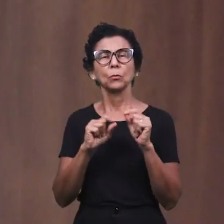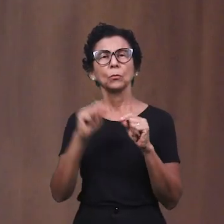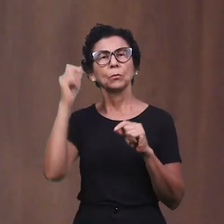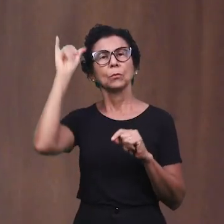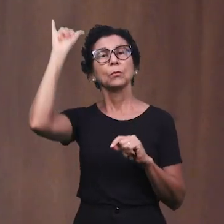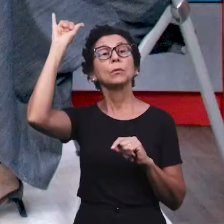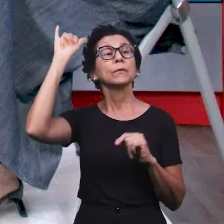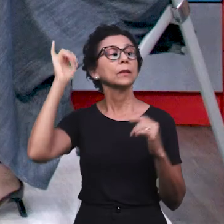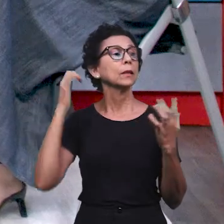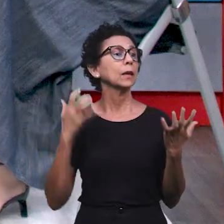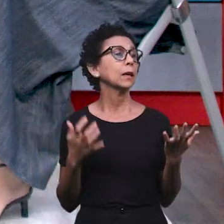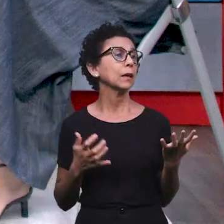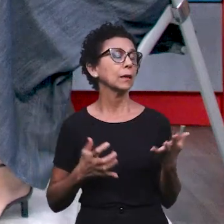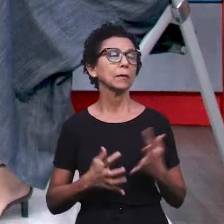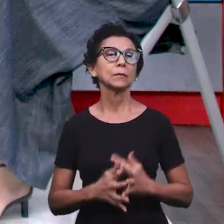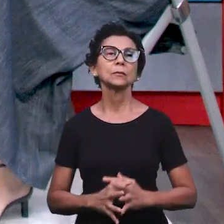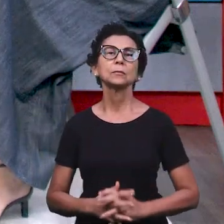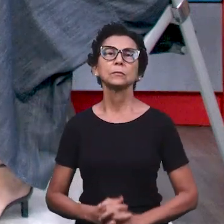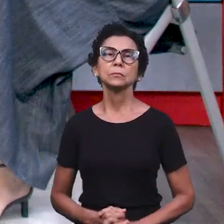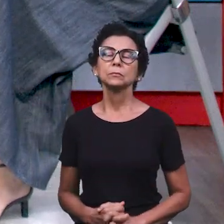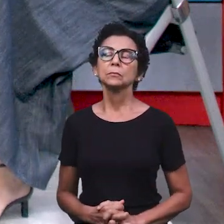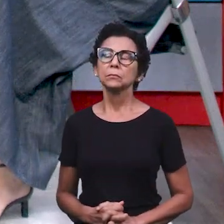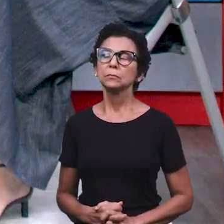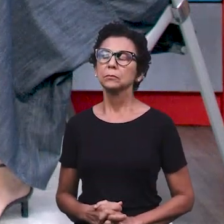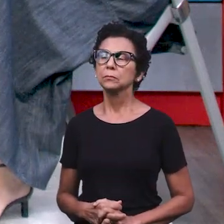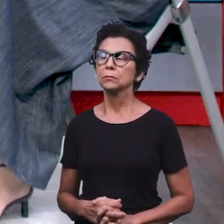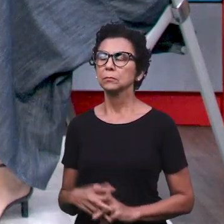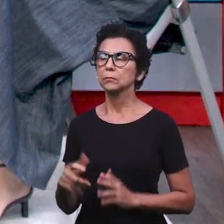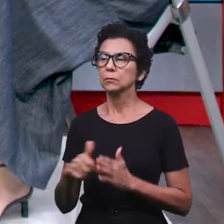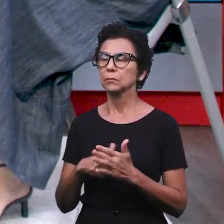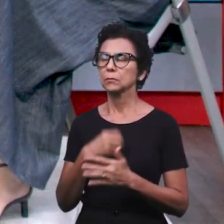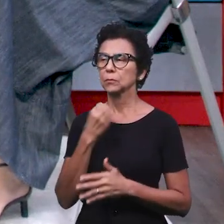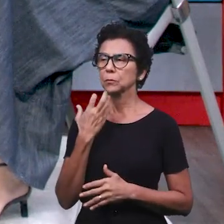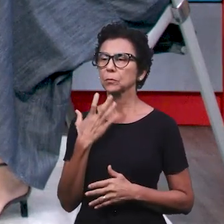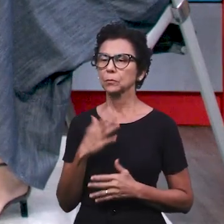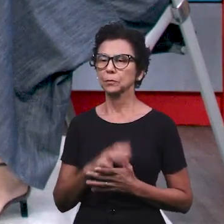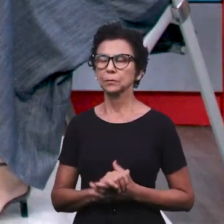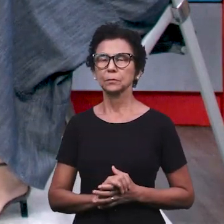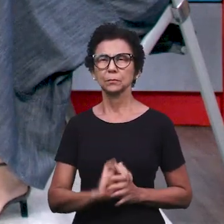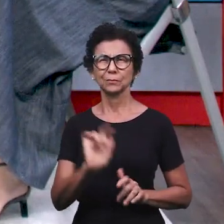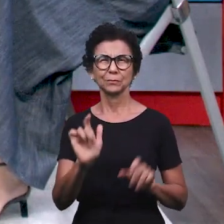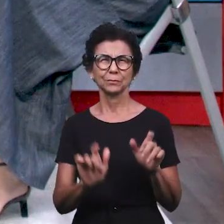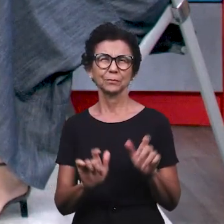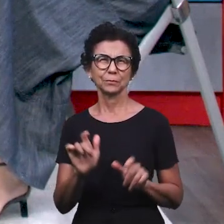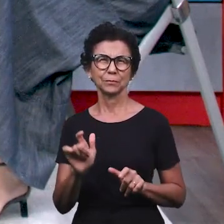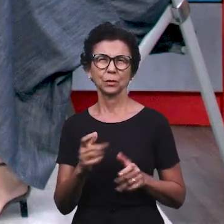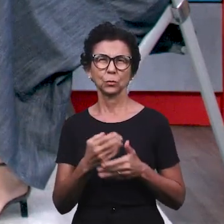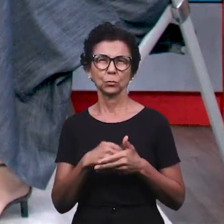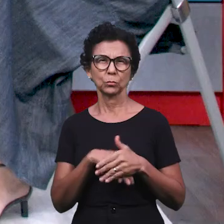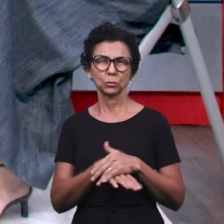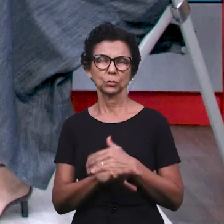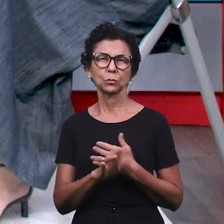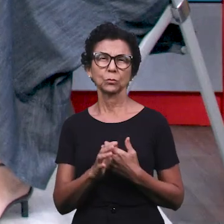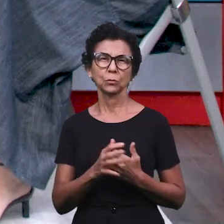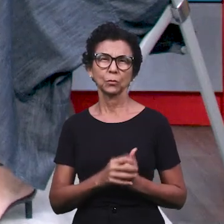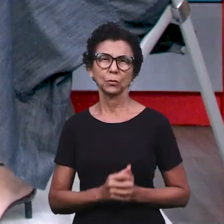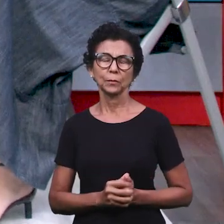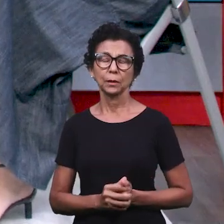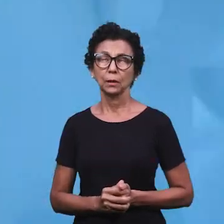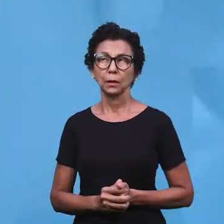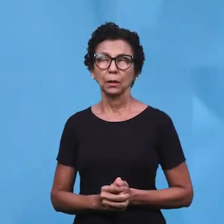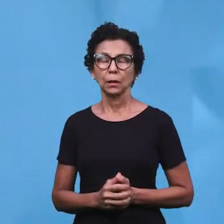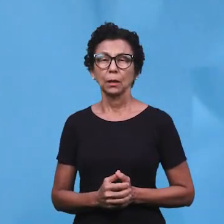evitar? Sim, pergunta muito pertinente. Muitas pessoas têm o hábito de fazer